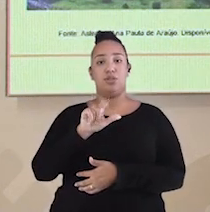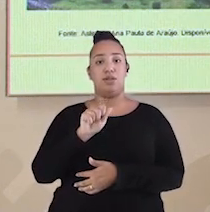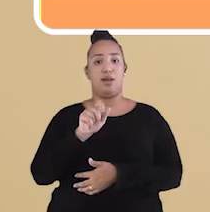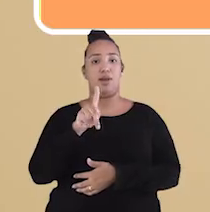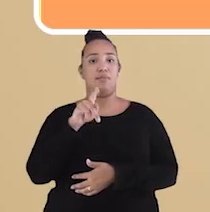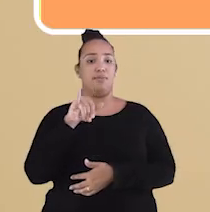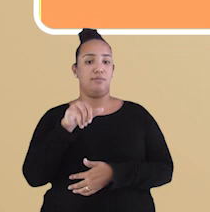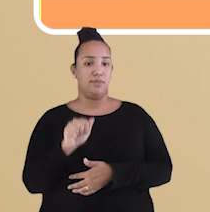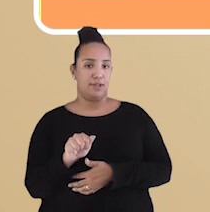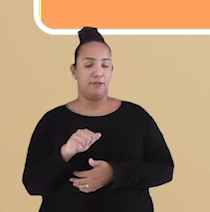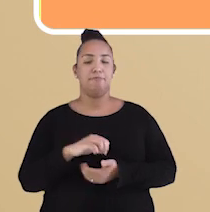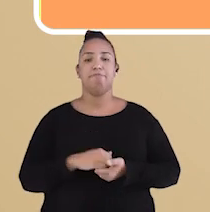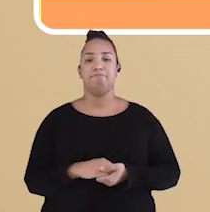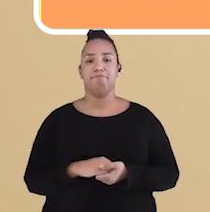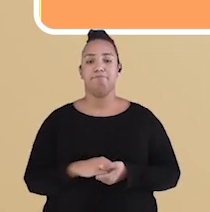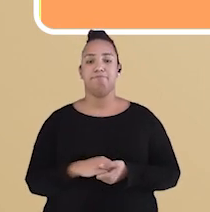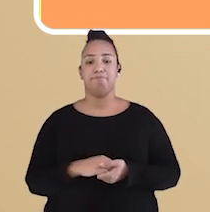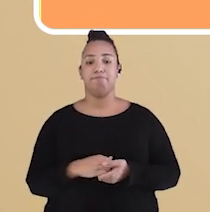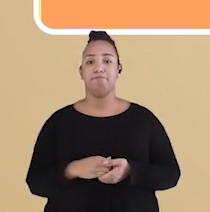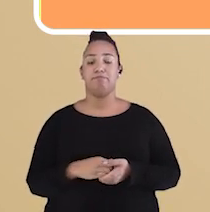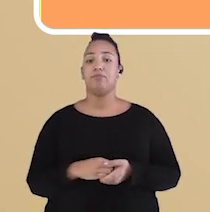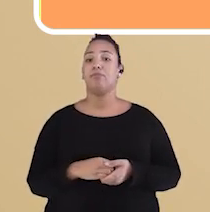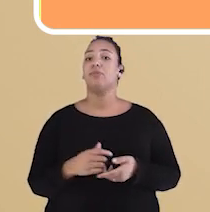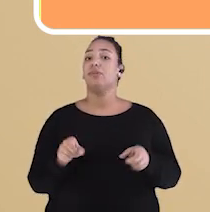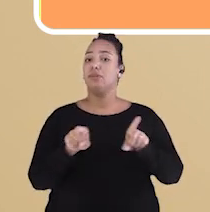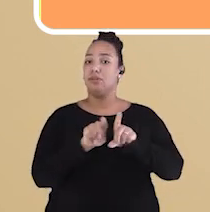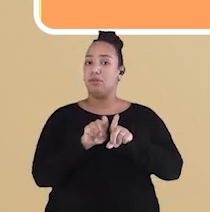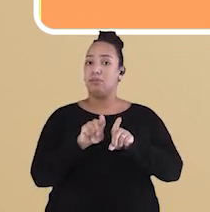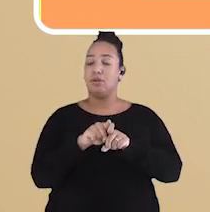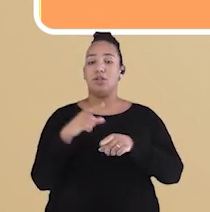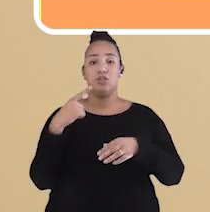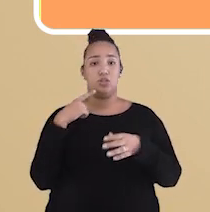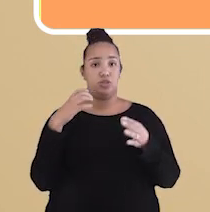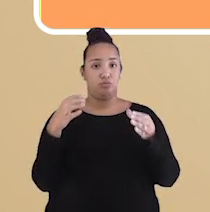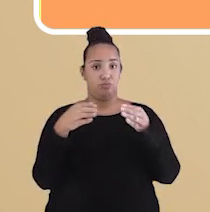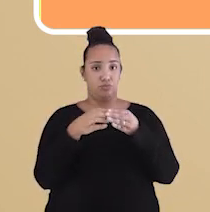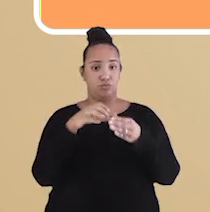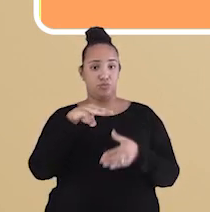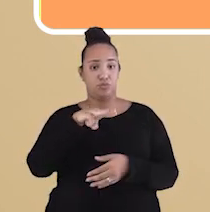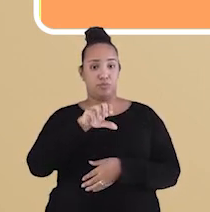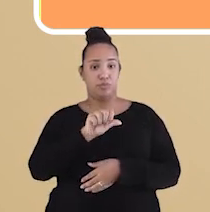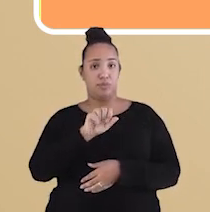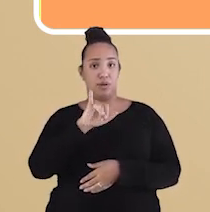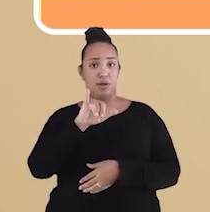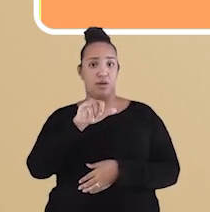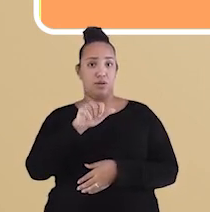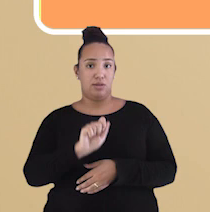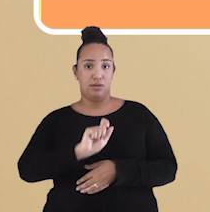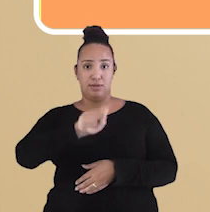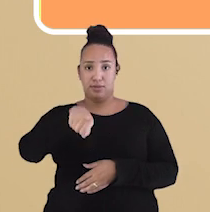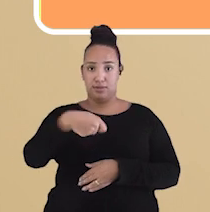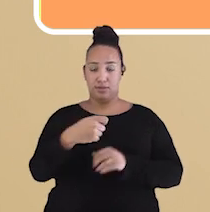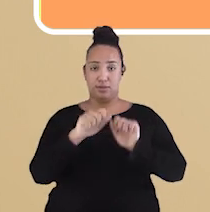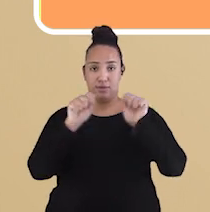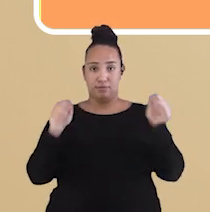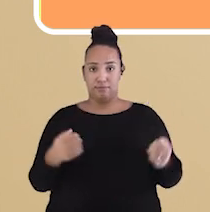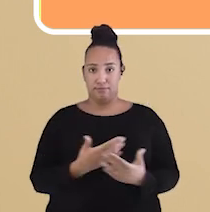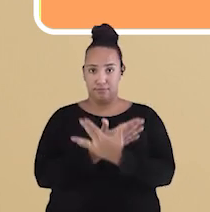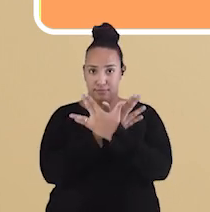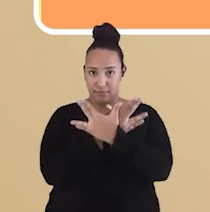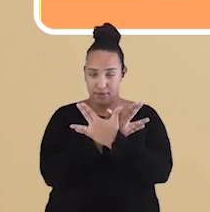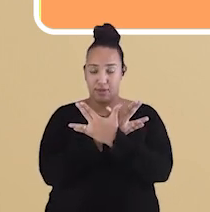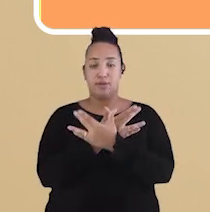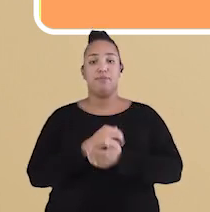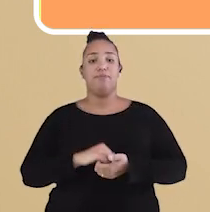México. Dentre as civilizações pré-colombianas, a Maia foi a que mais tempo existiu, entre os séculos